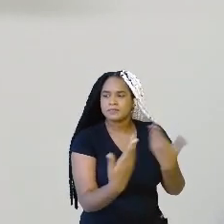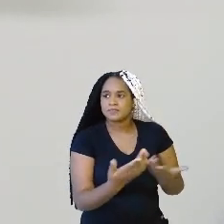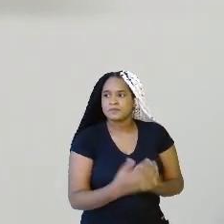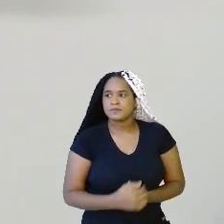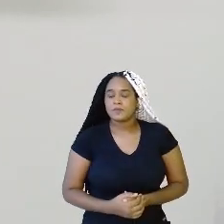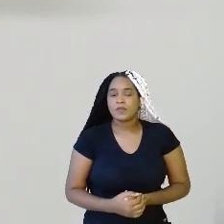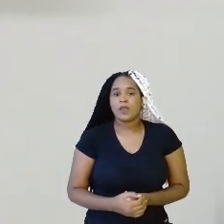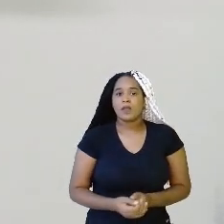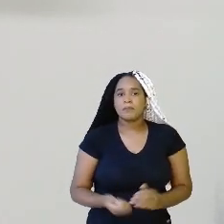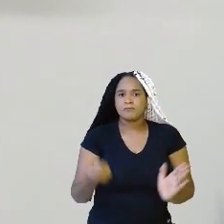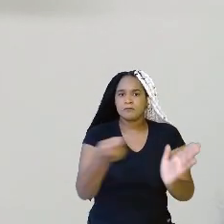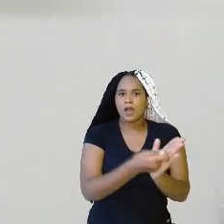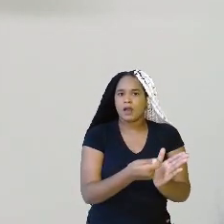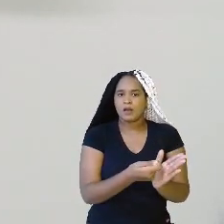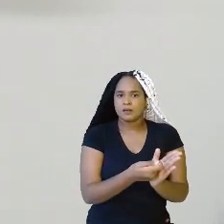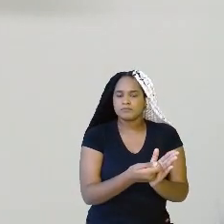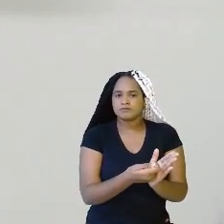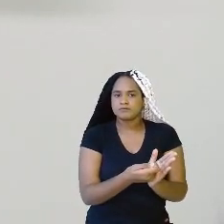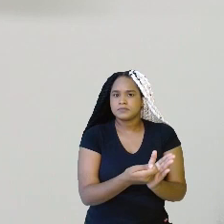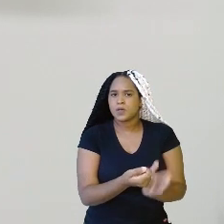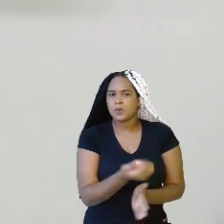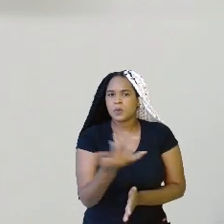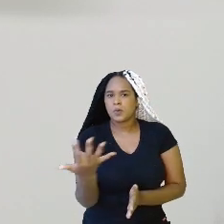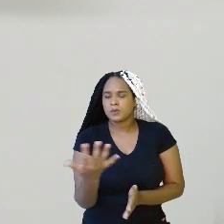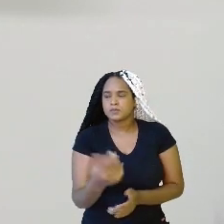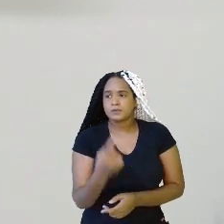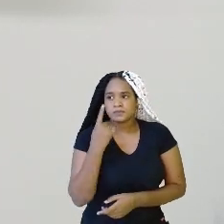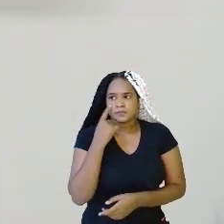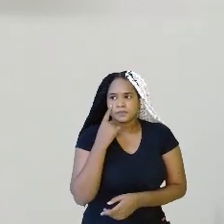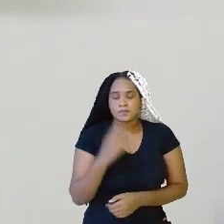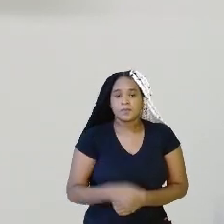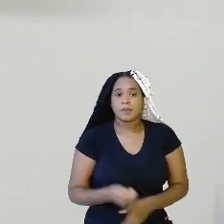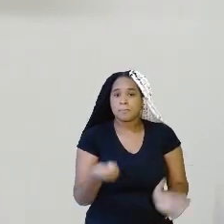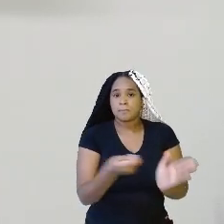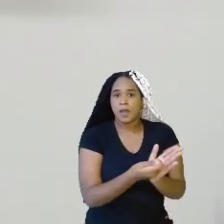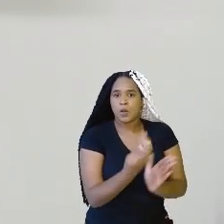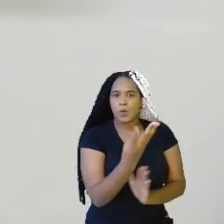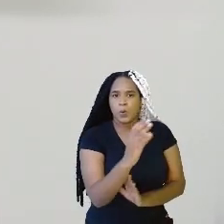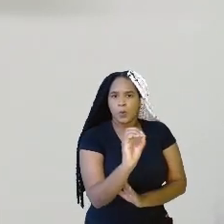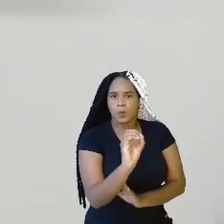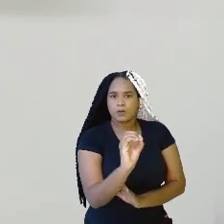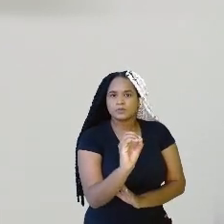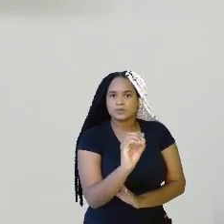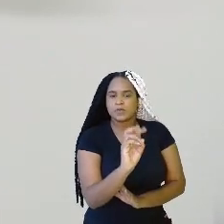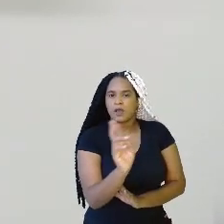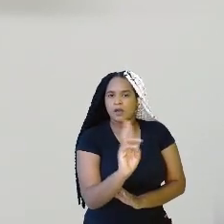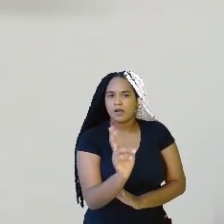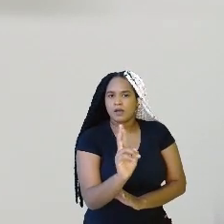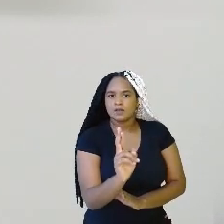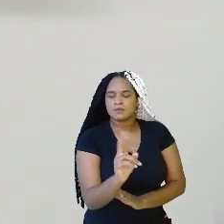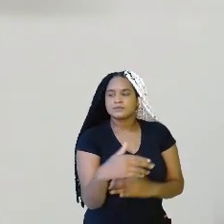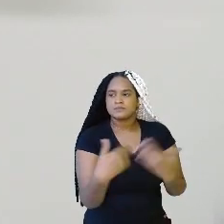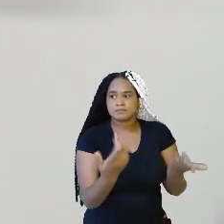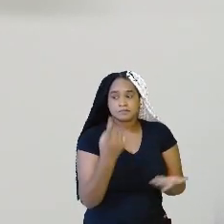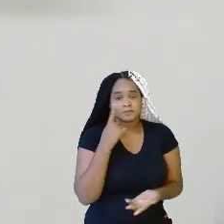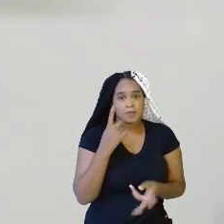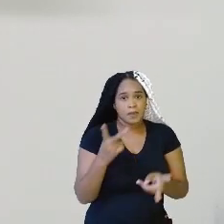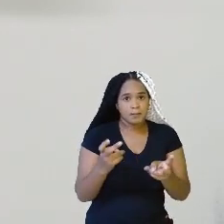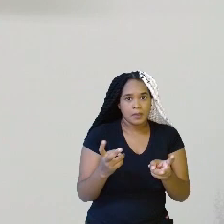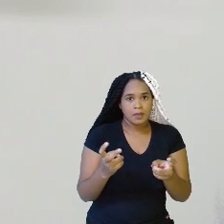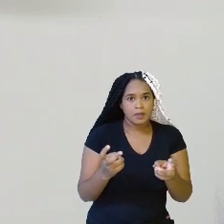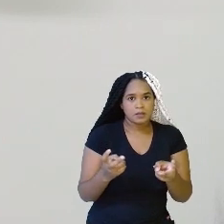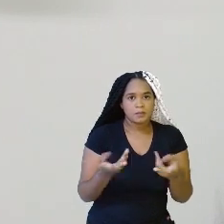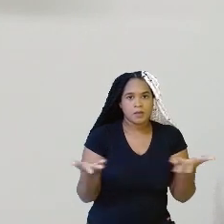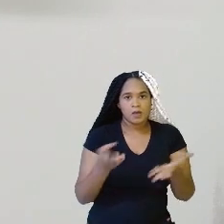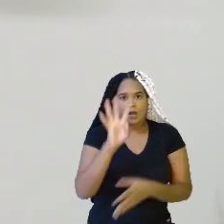gastou R$37,70 com os presentes. Ele pagou R$40. Observa no quadro